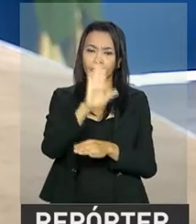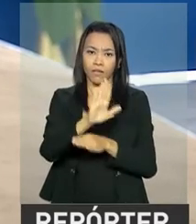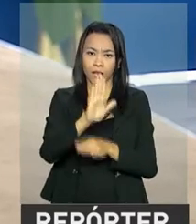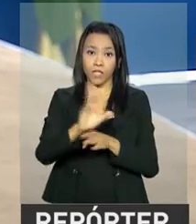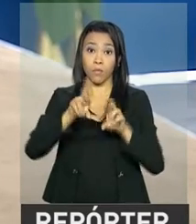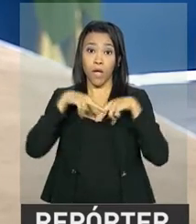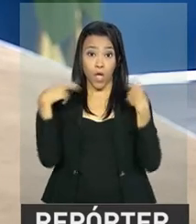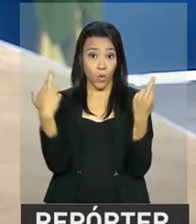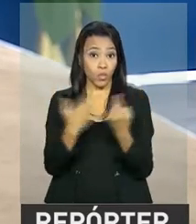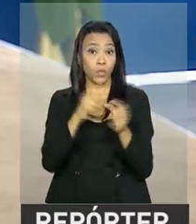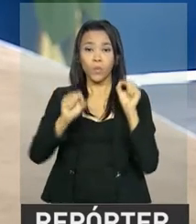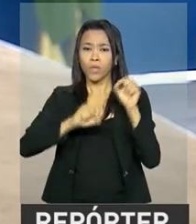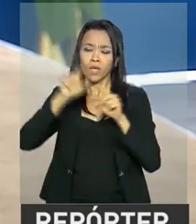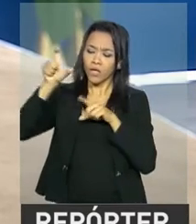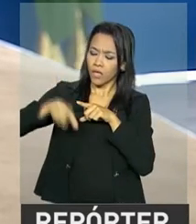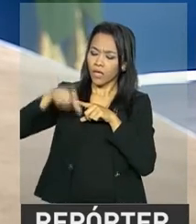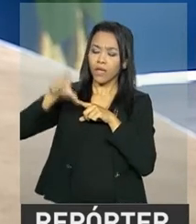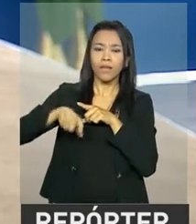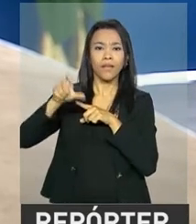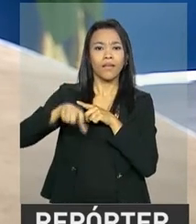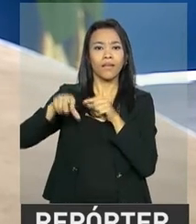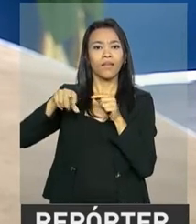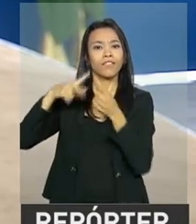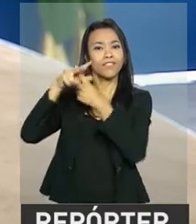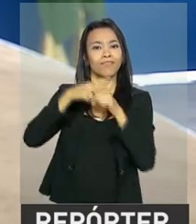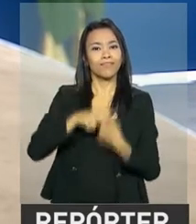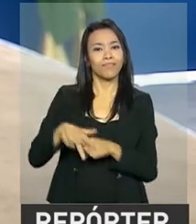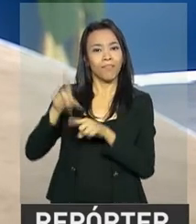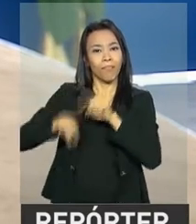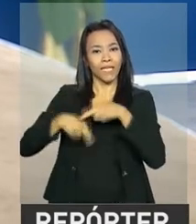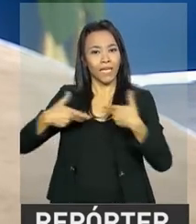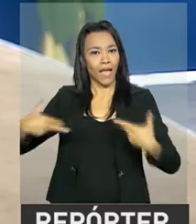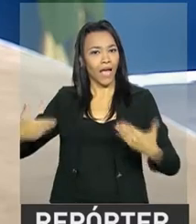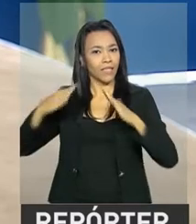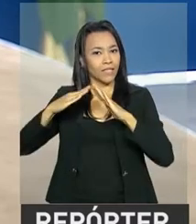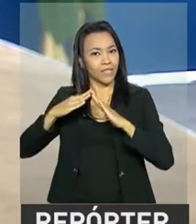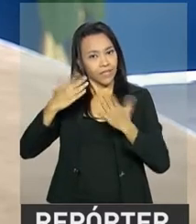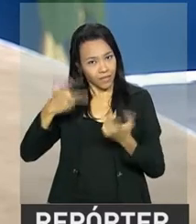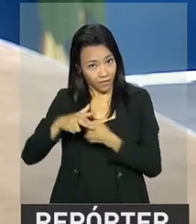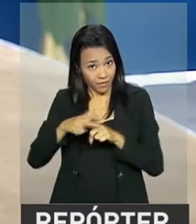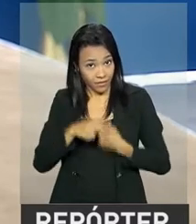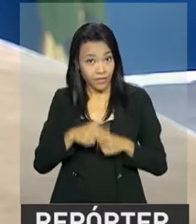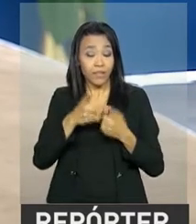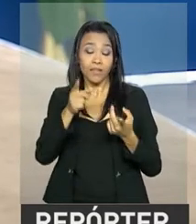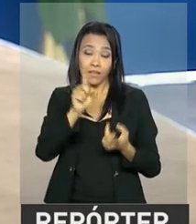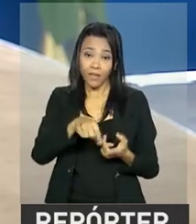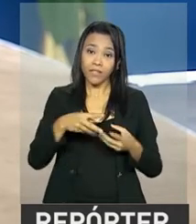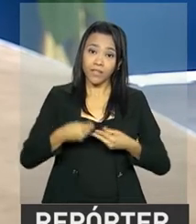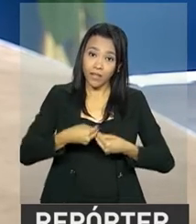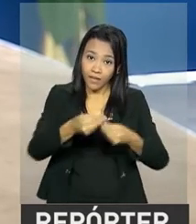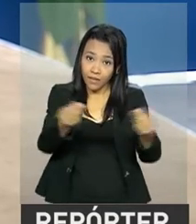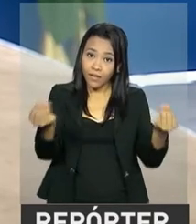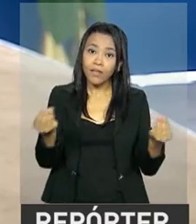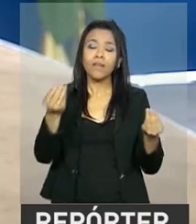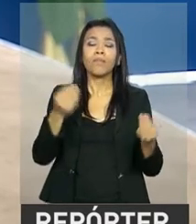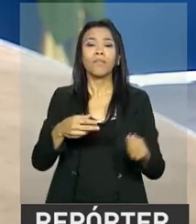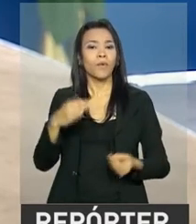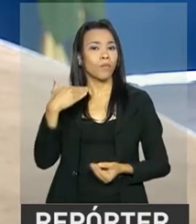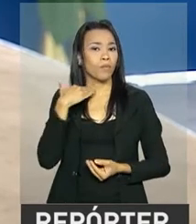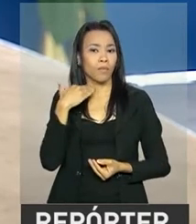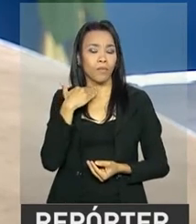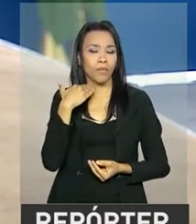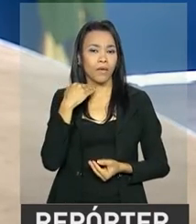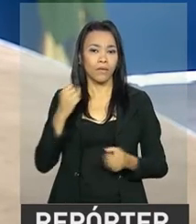do cartão reforma, como vocês podem ver aqui no Salão Nobre. Esse cartão reforma, que é um cartão que será fornecido pela Caixa Econômica